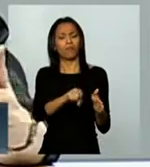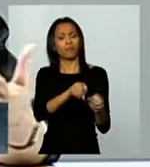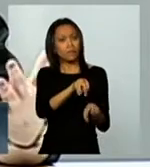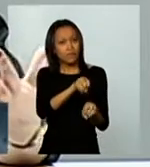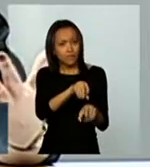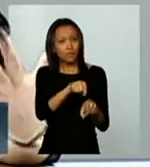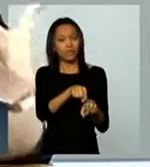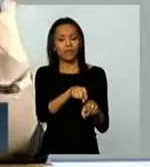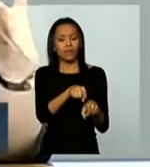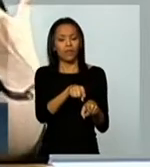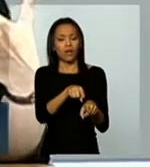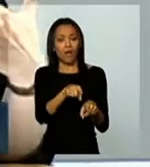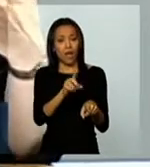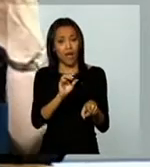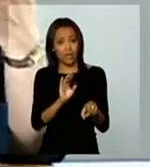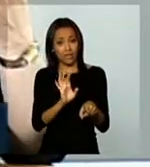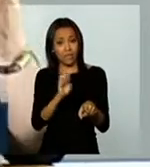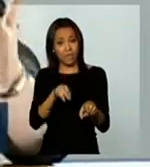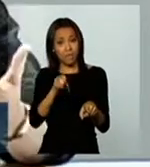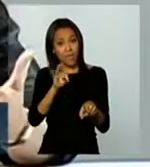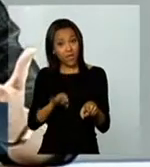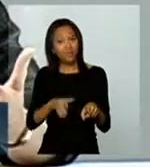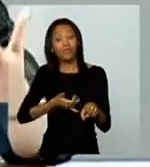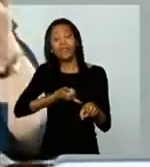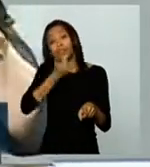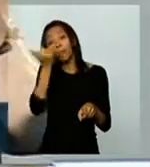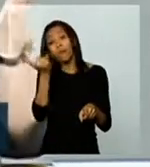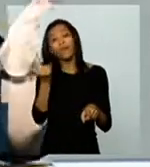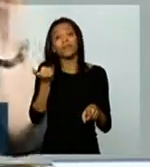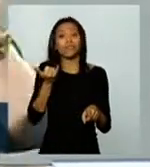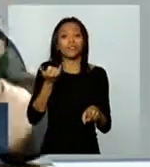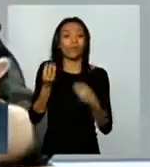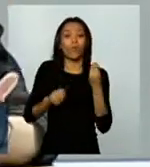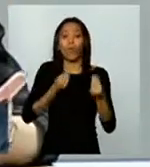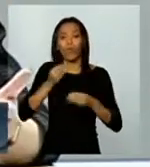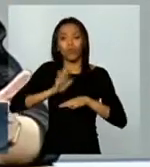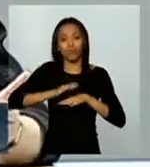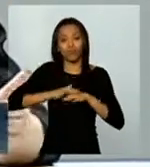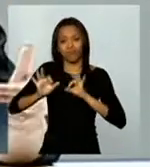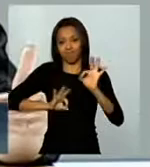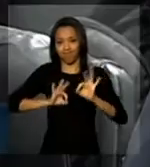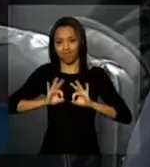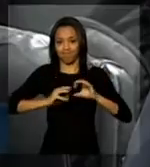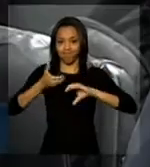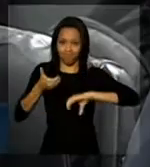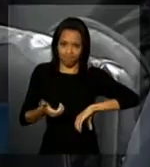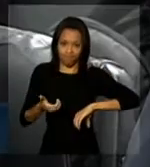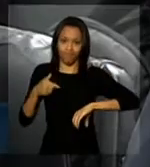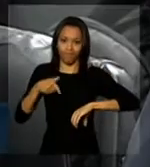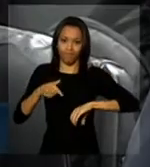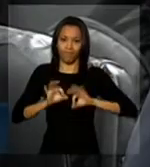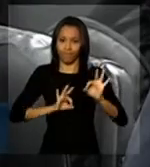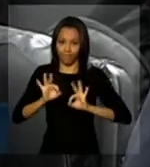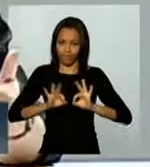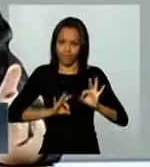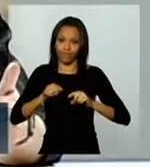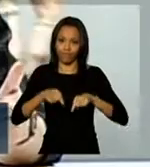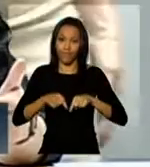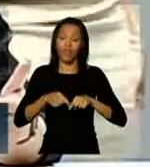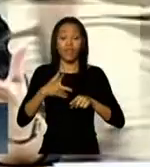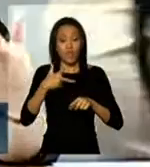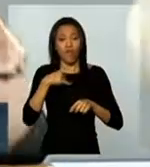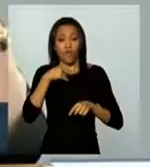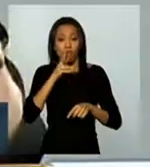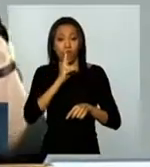ideia não... As emendas dependem do interesse dos parlamentares, então depende como eles alocaram. O que eu posso te dizer é que